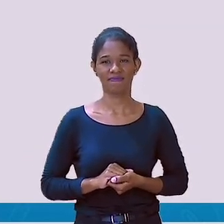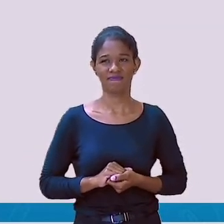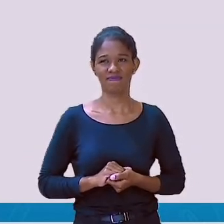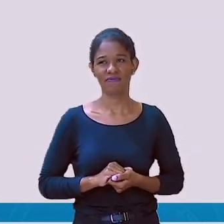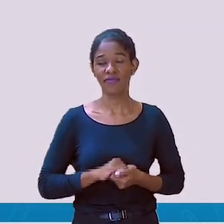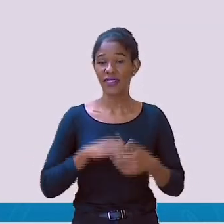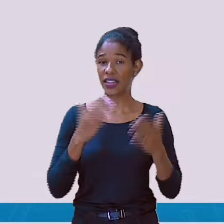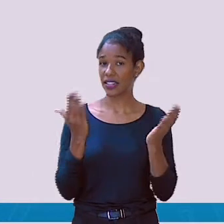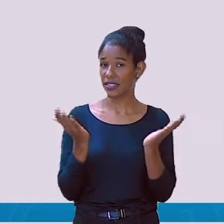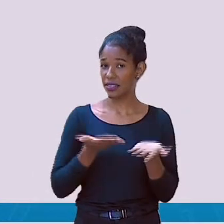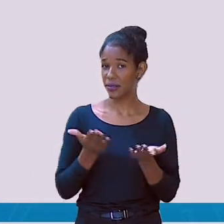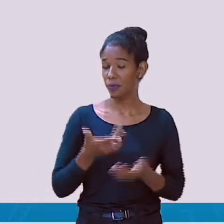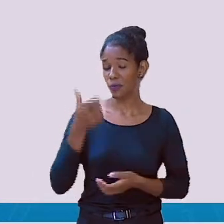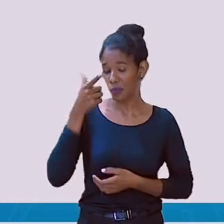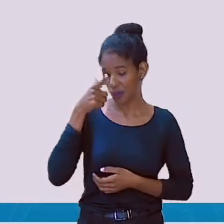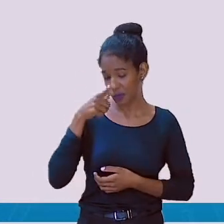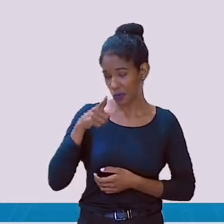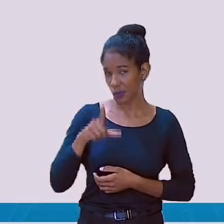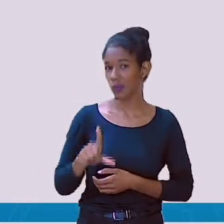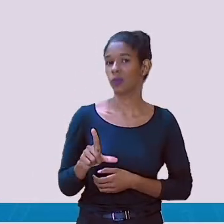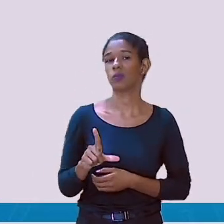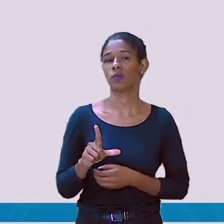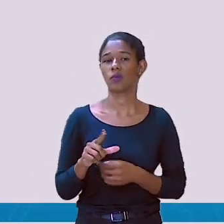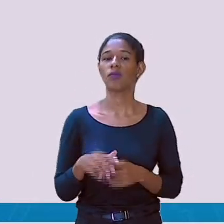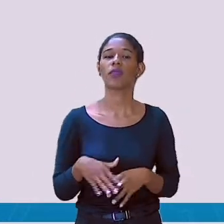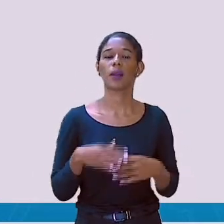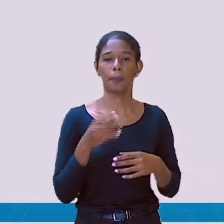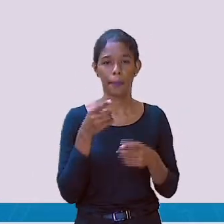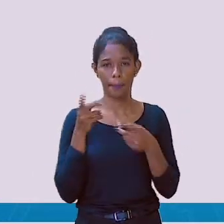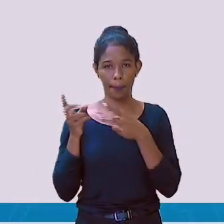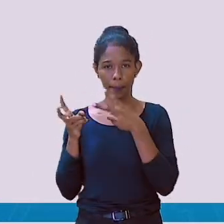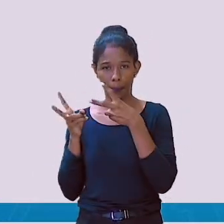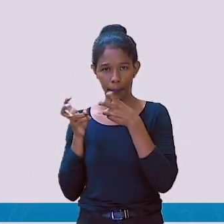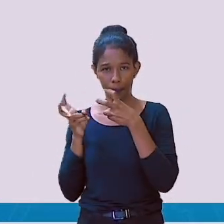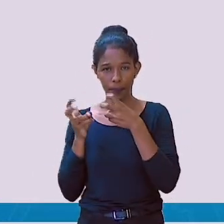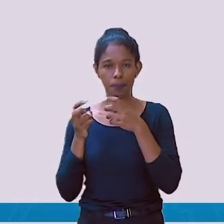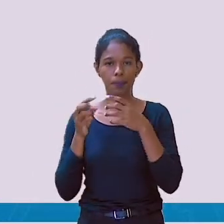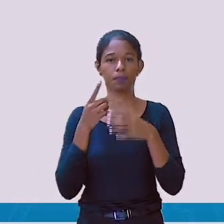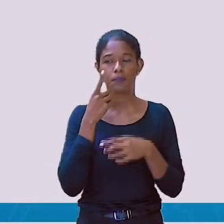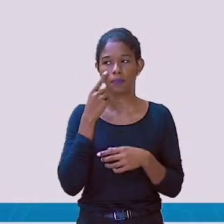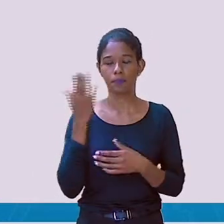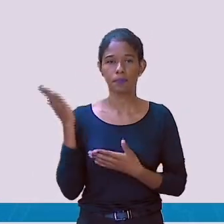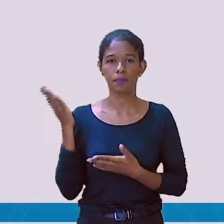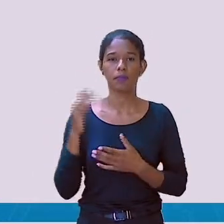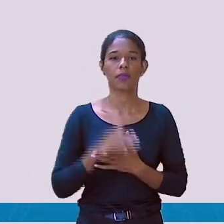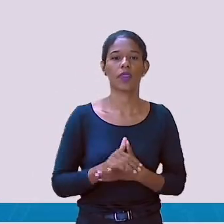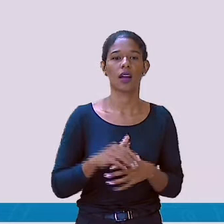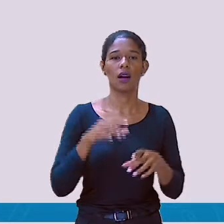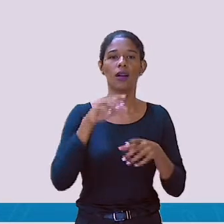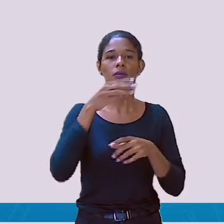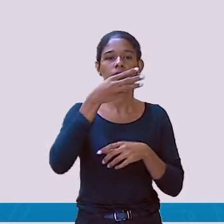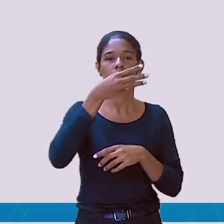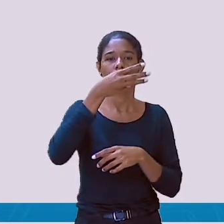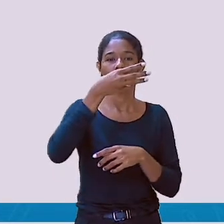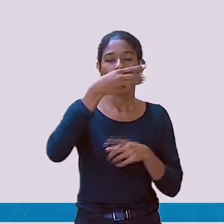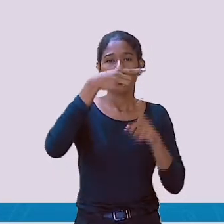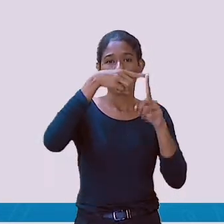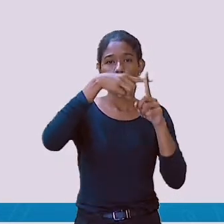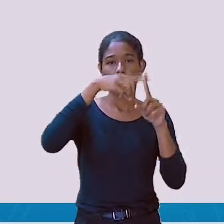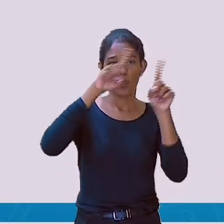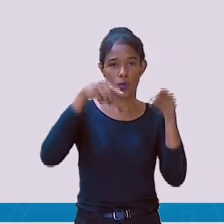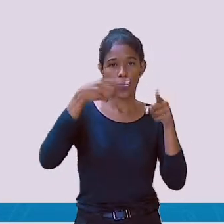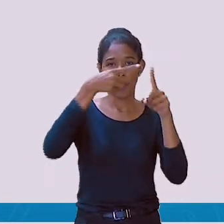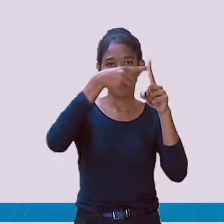Aqui novamente, vejam, mais 3x ao quadrado vezes menos 9x ao